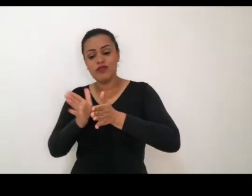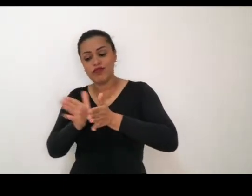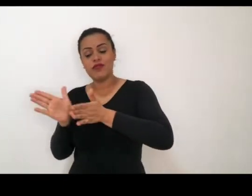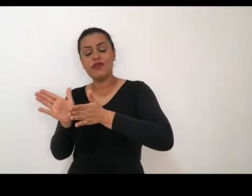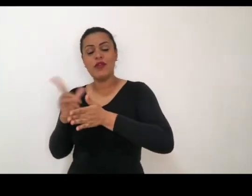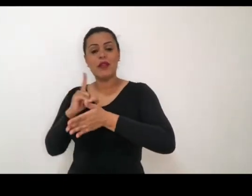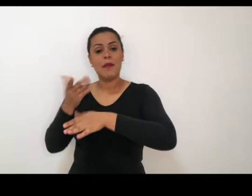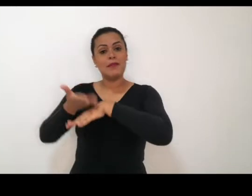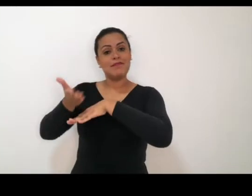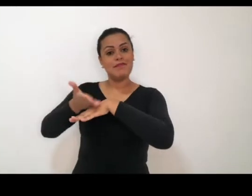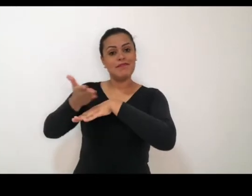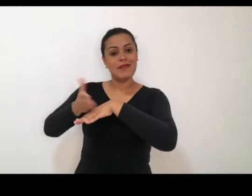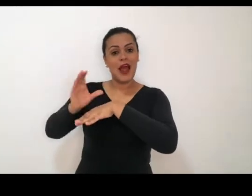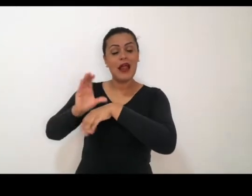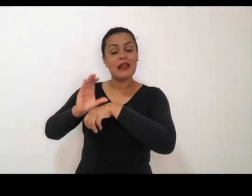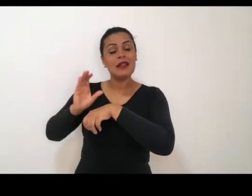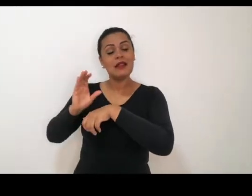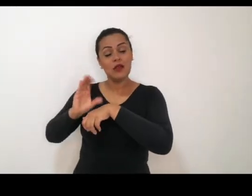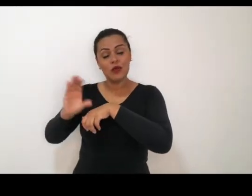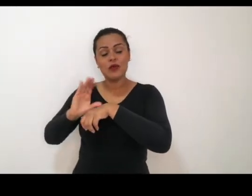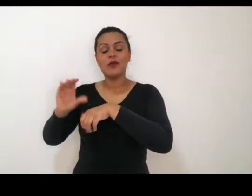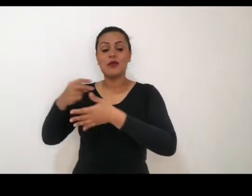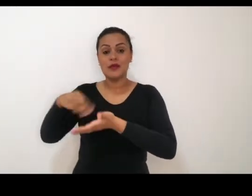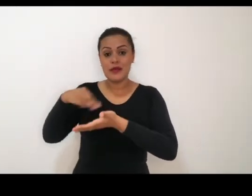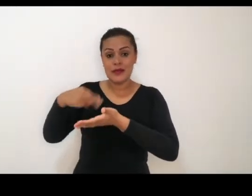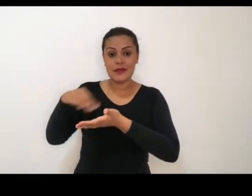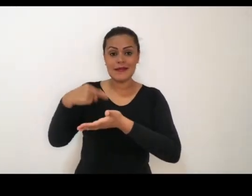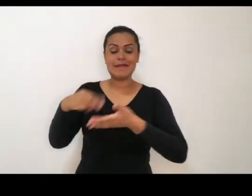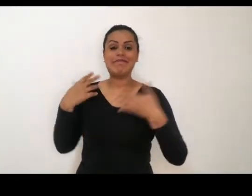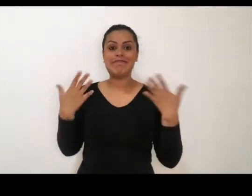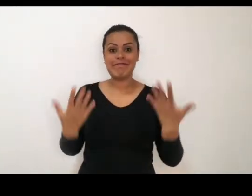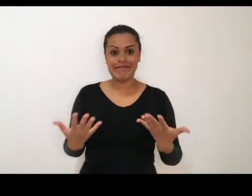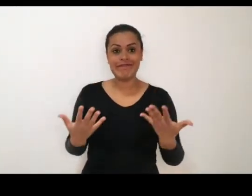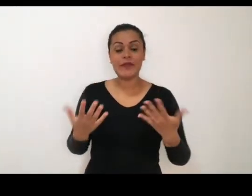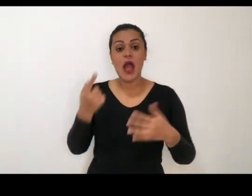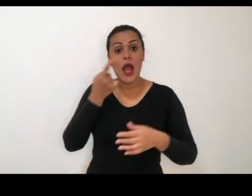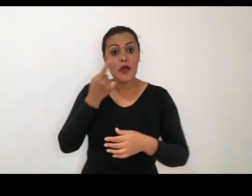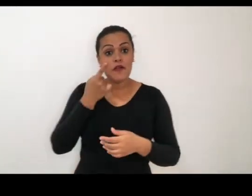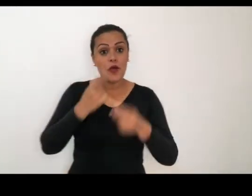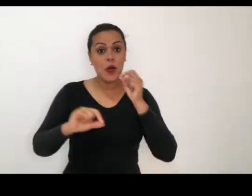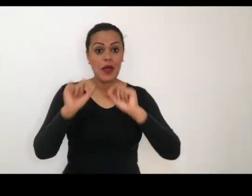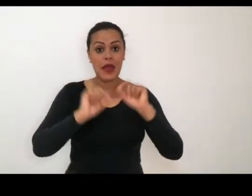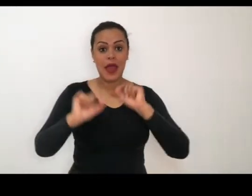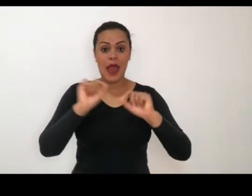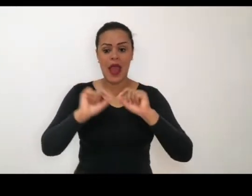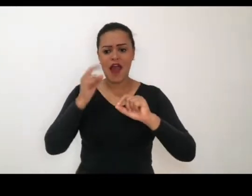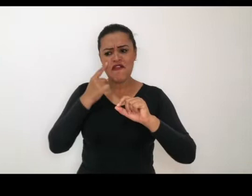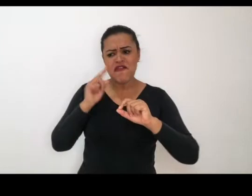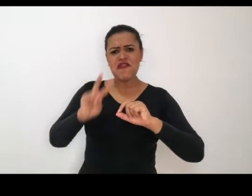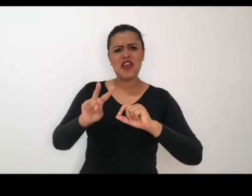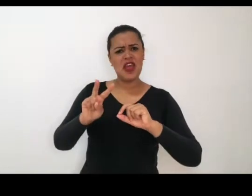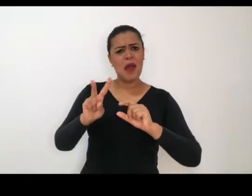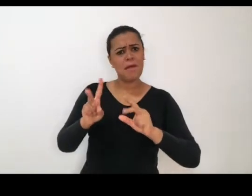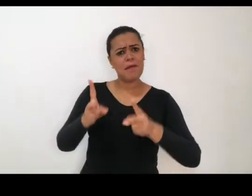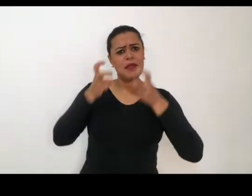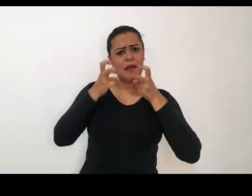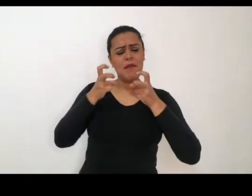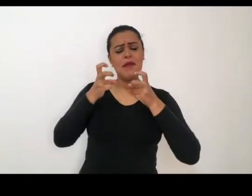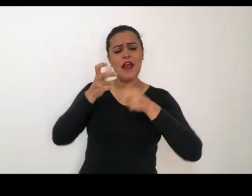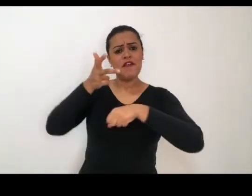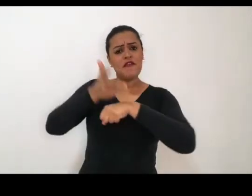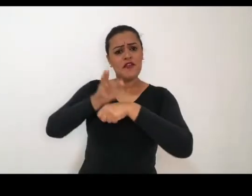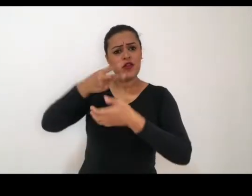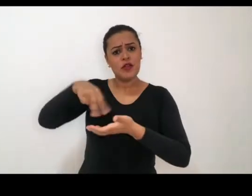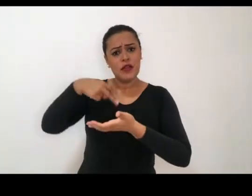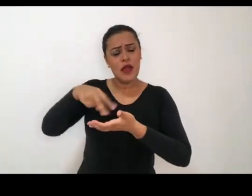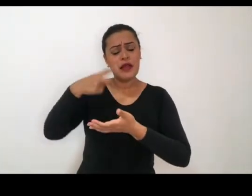aí eu encontrei com as obras de videodança e dentro da graduação do teatro, essa aproximação com o audiovisual